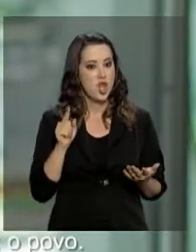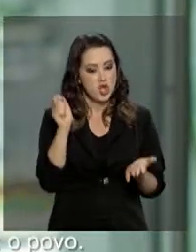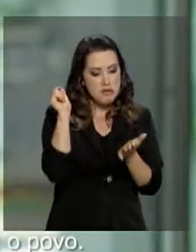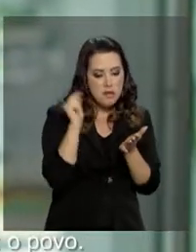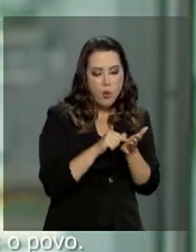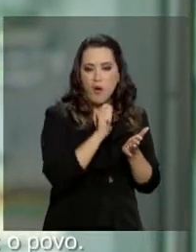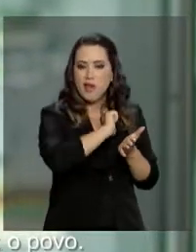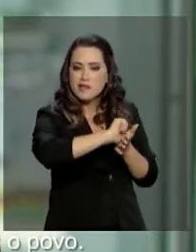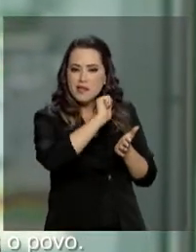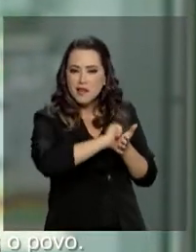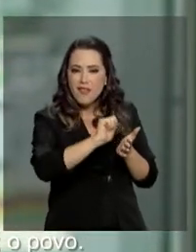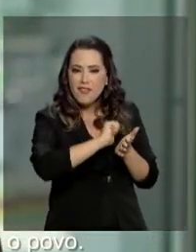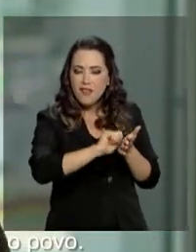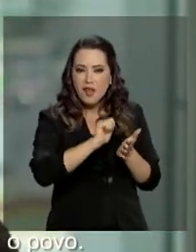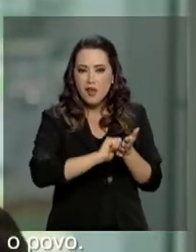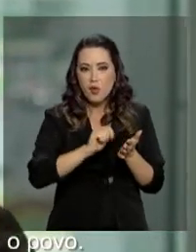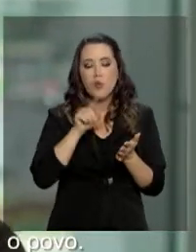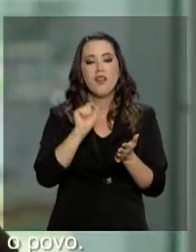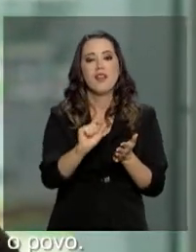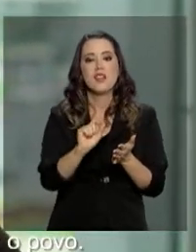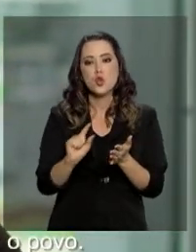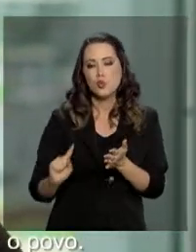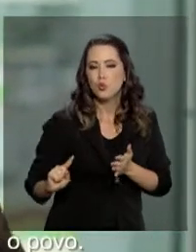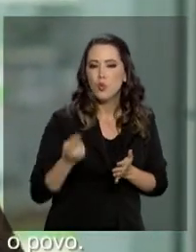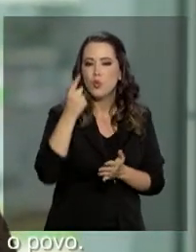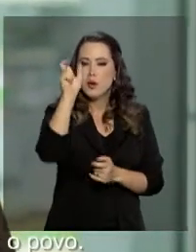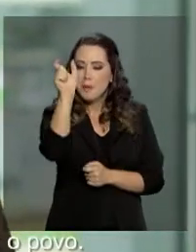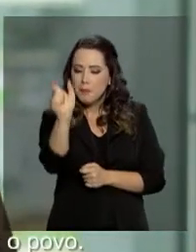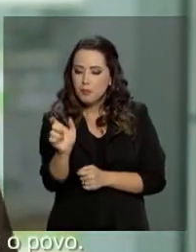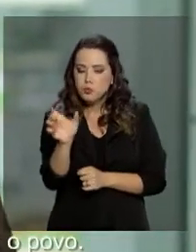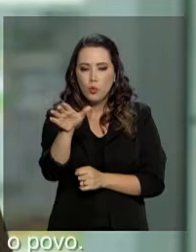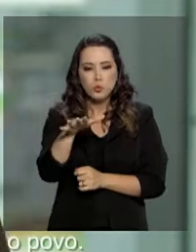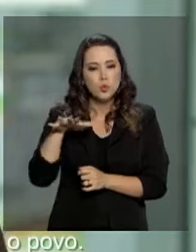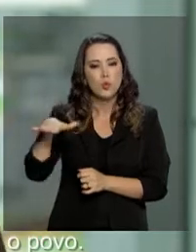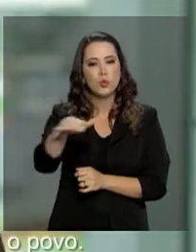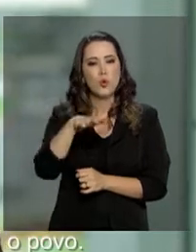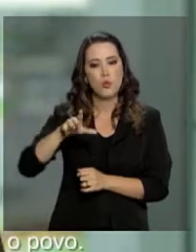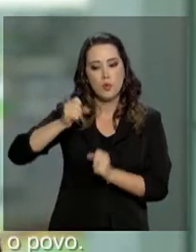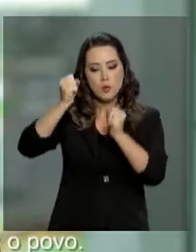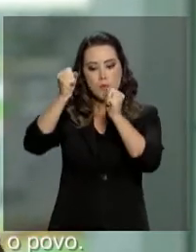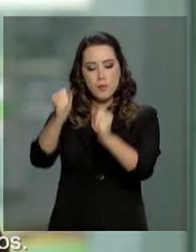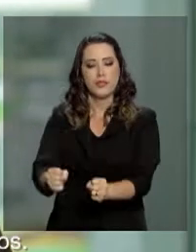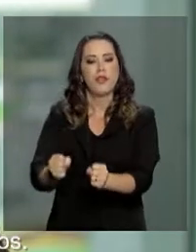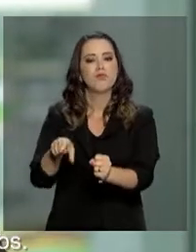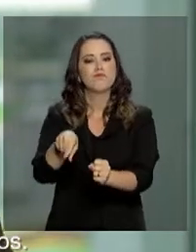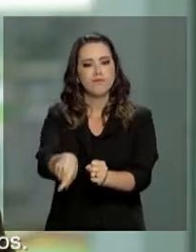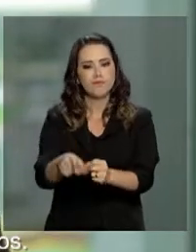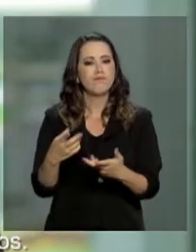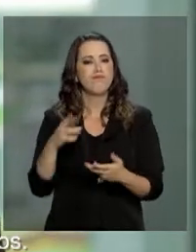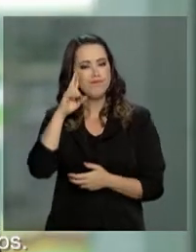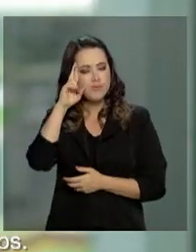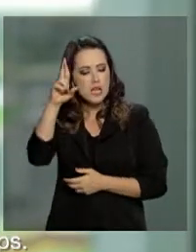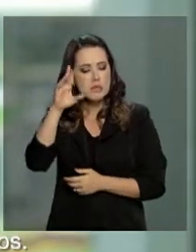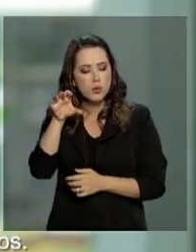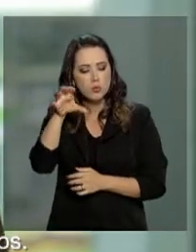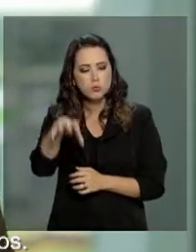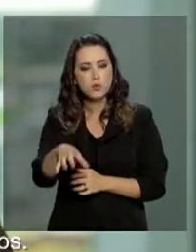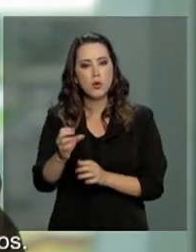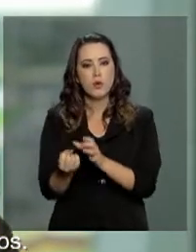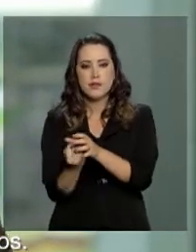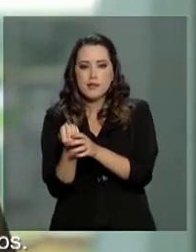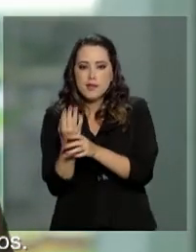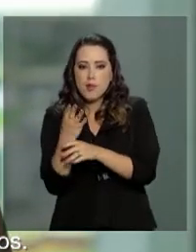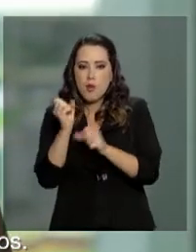o texto determina que só há um senhor em nossa República, o povo. Todo poder emana do